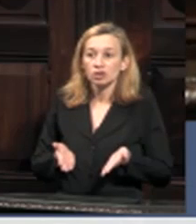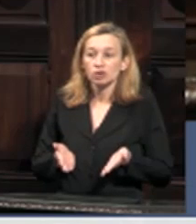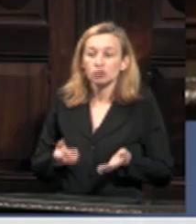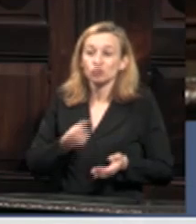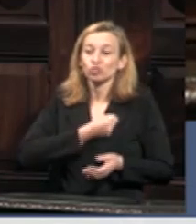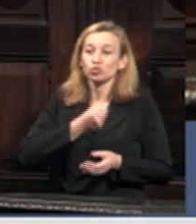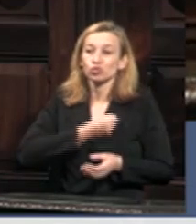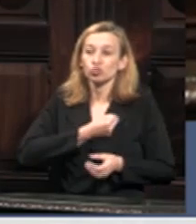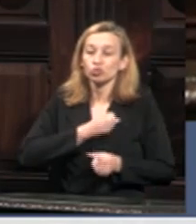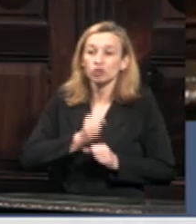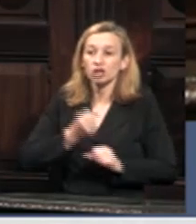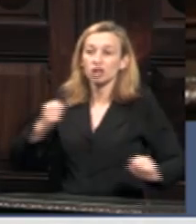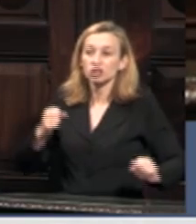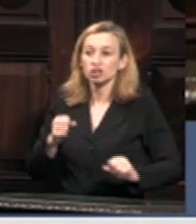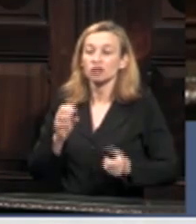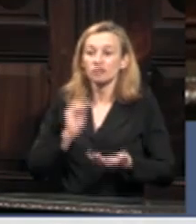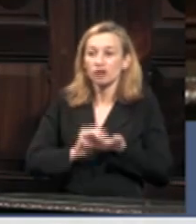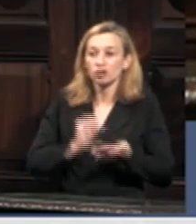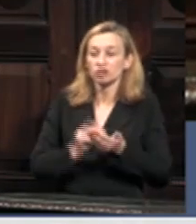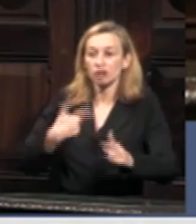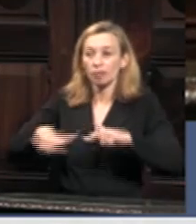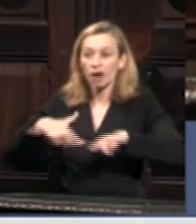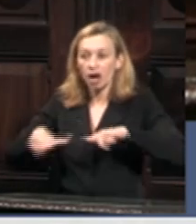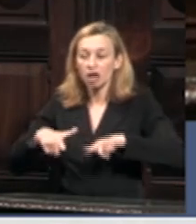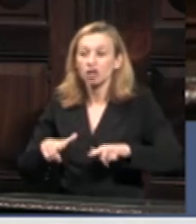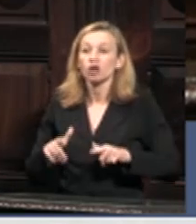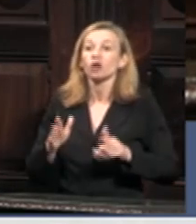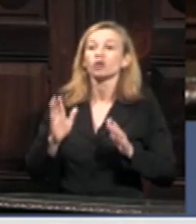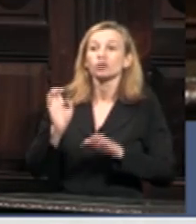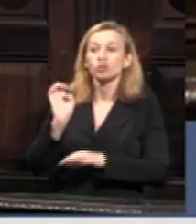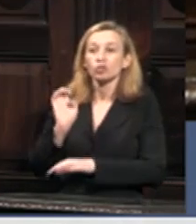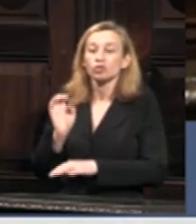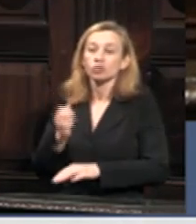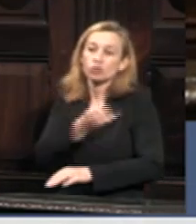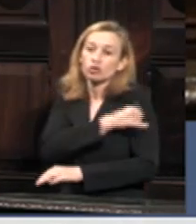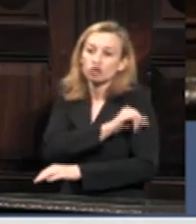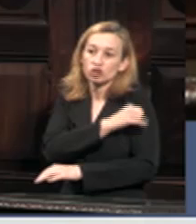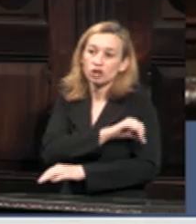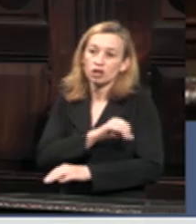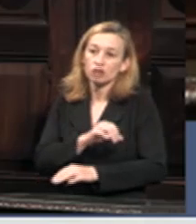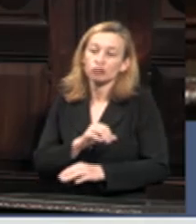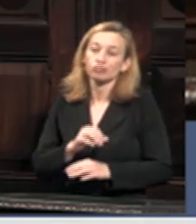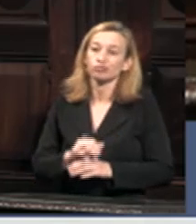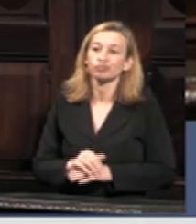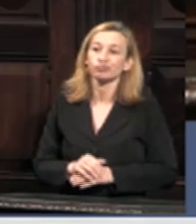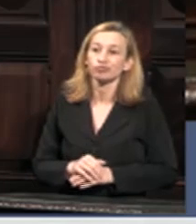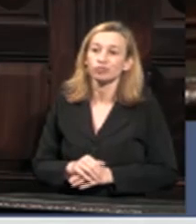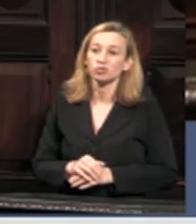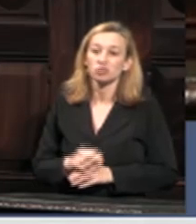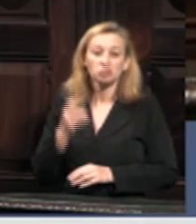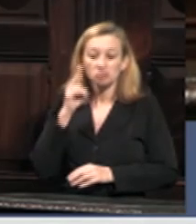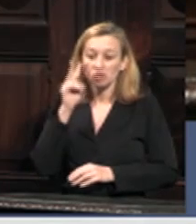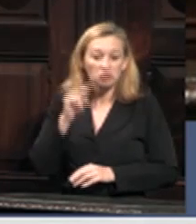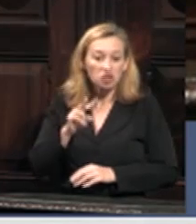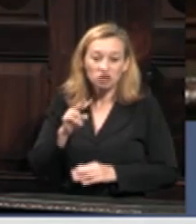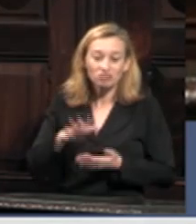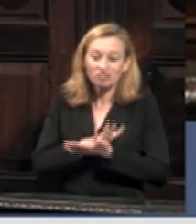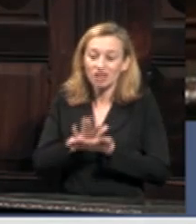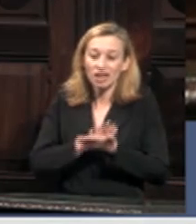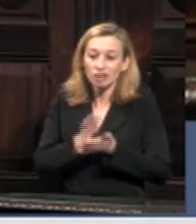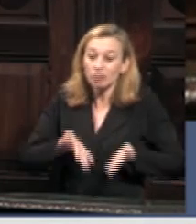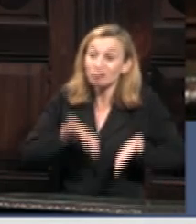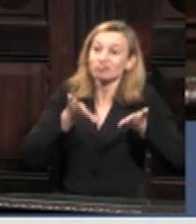de desemprego. No Rio de Janeiro ainda não se sente nenhum aspecto de recuperação